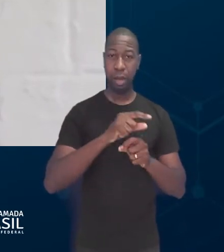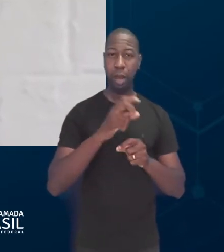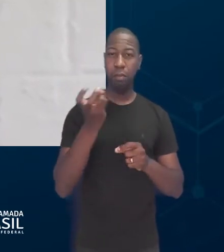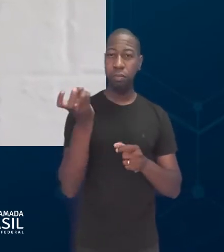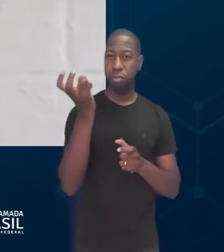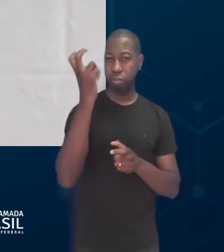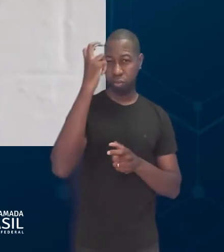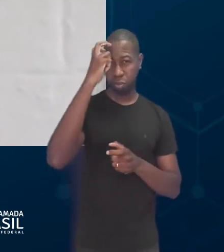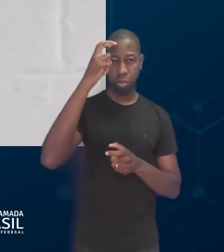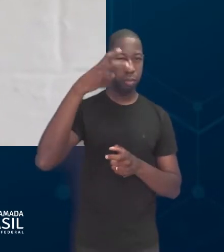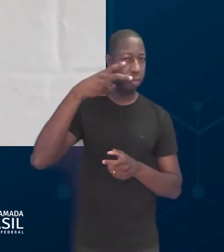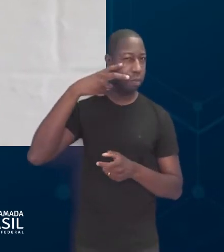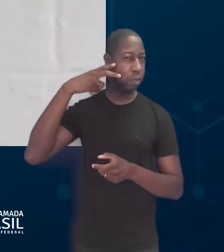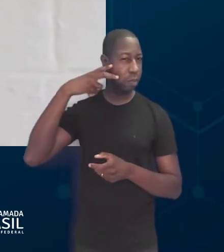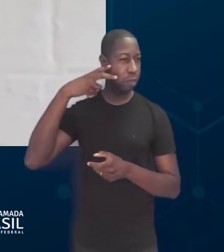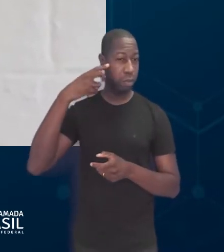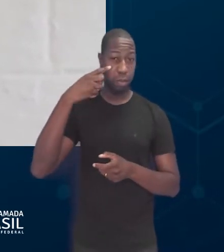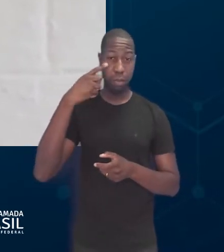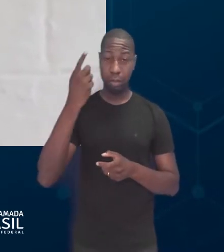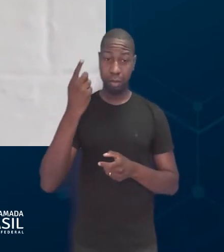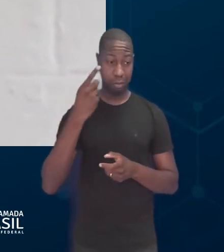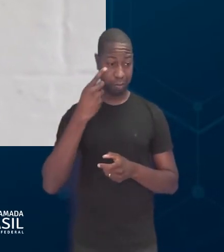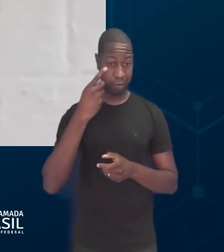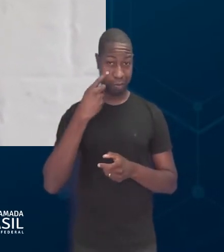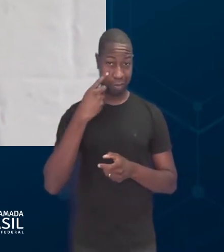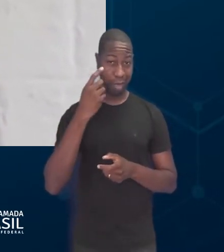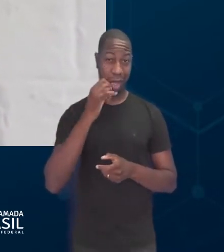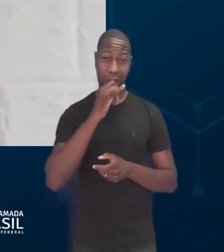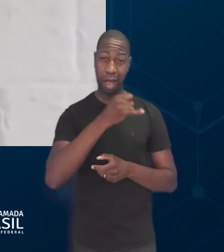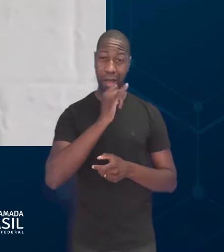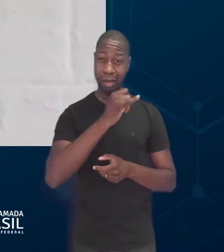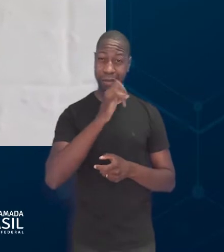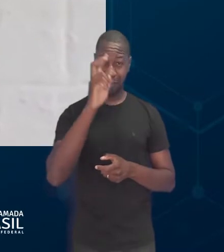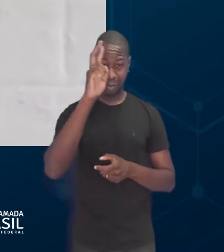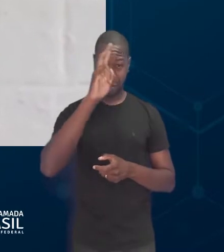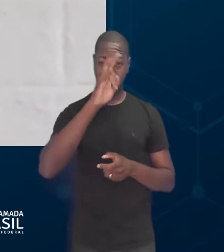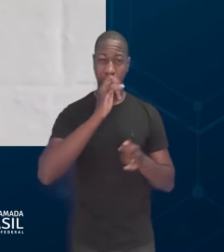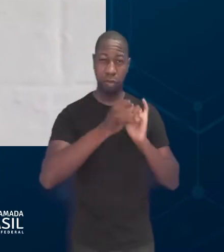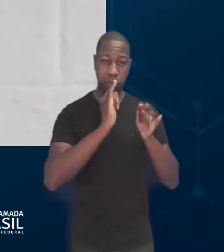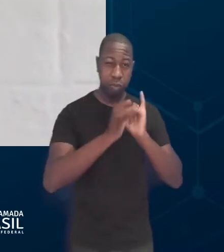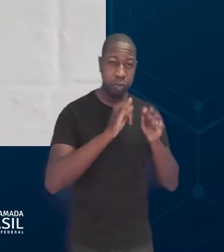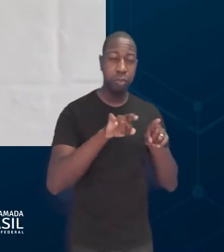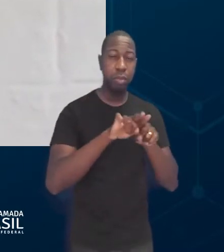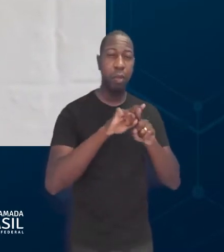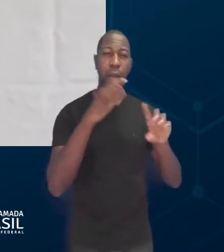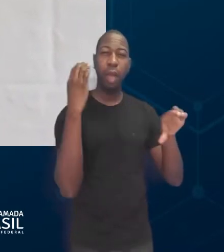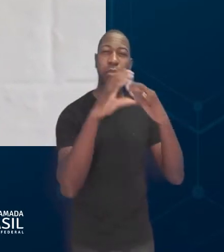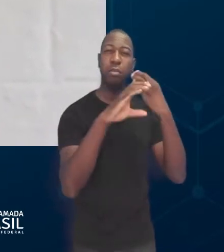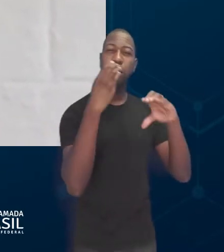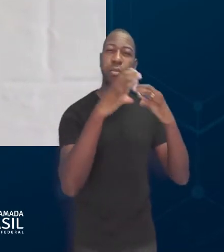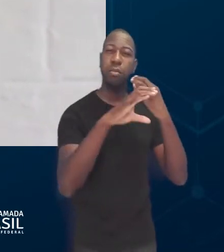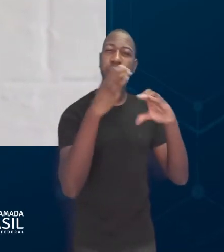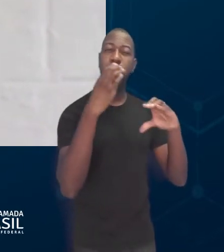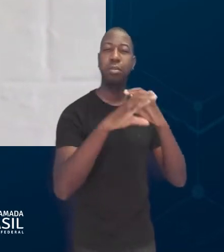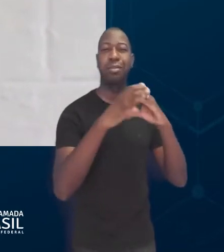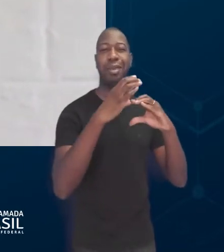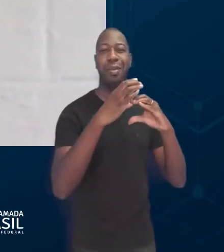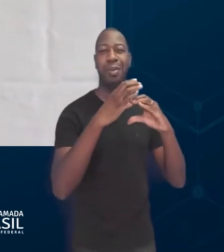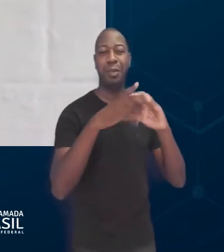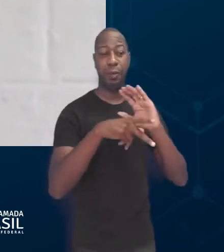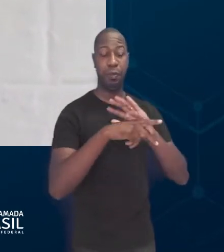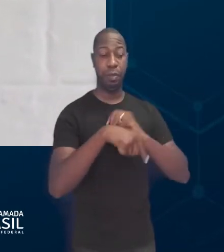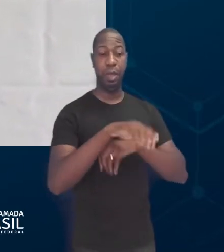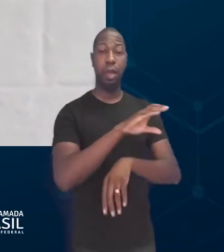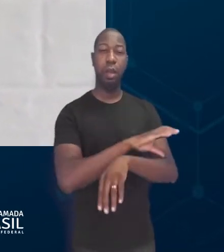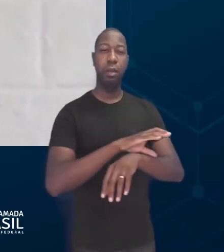e as causas indígenas através de contação de história, através do canto, da música, né? E